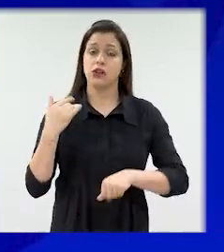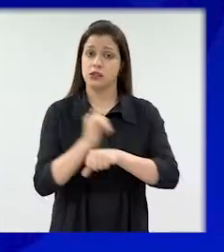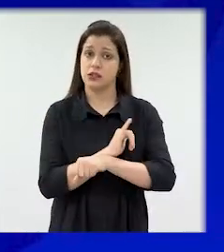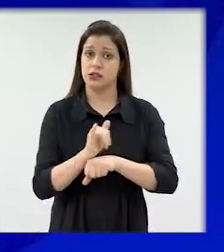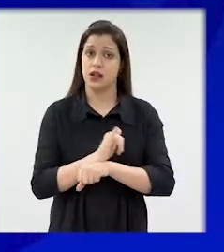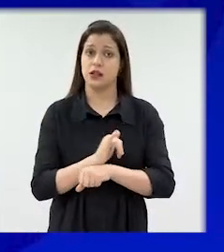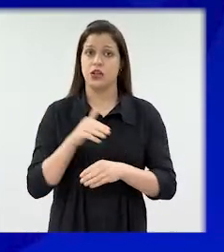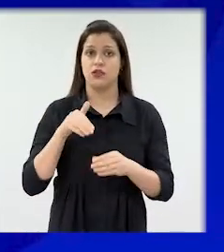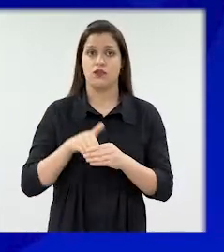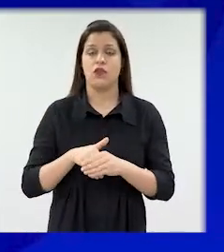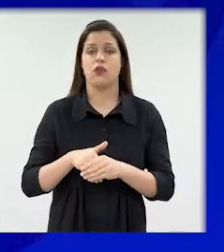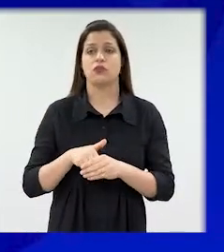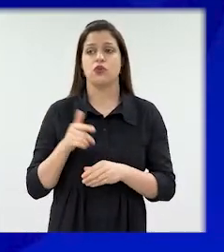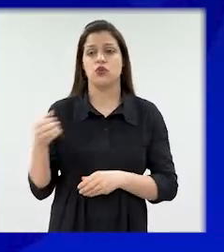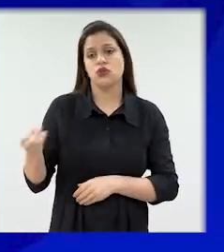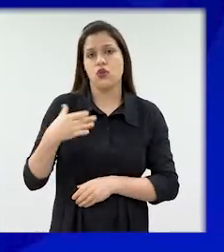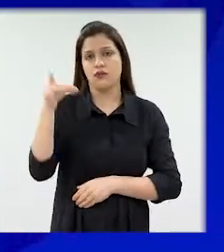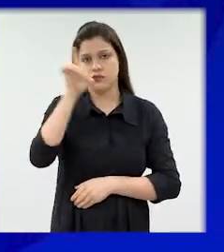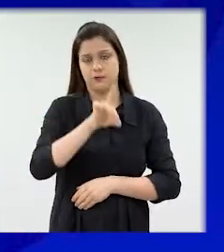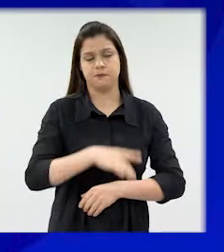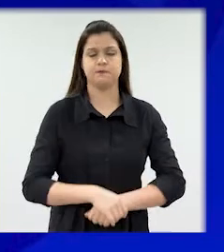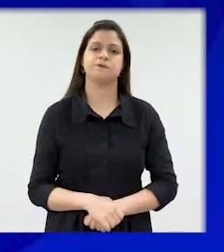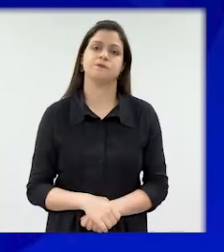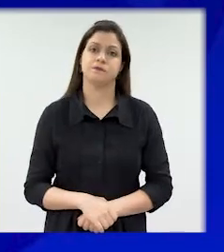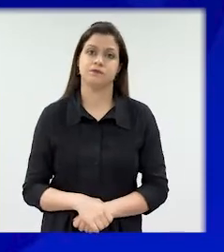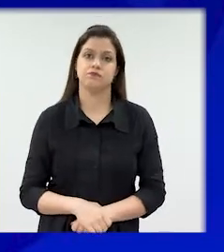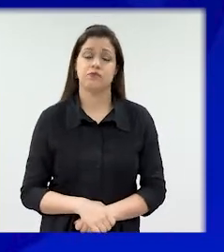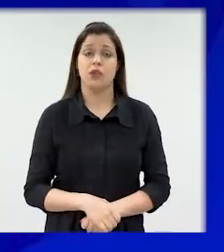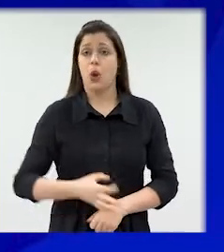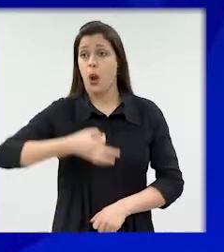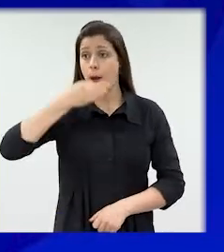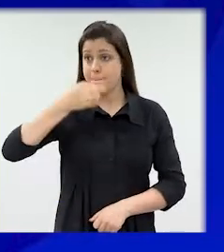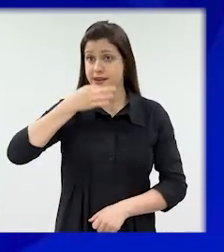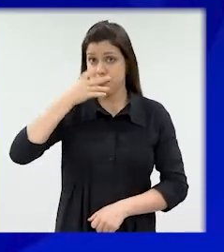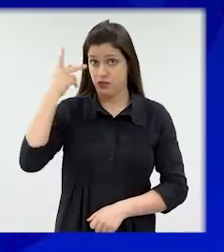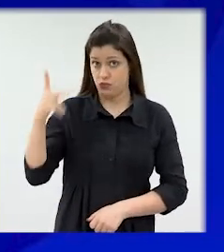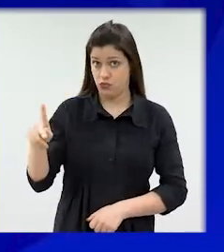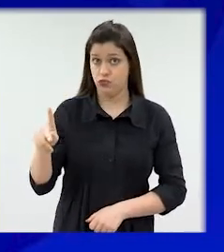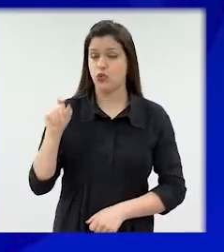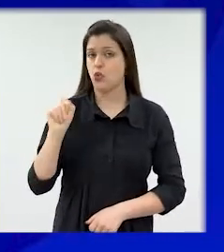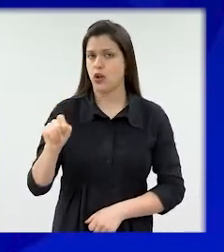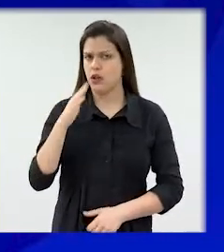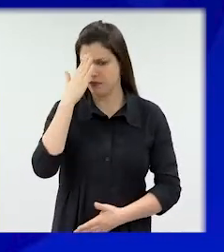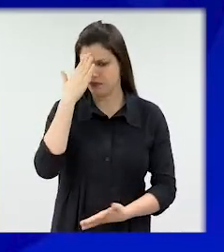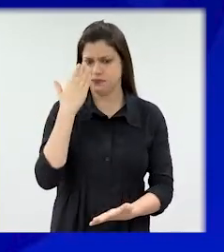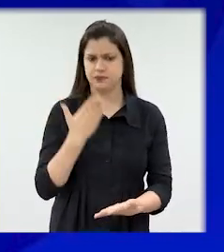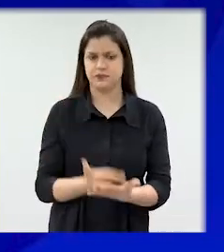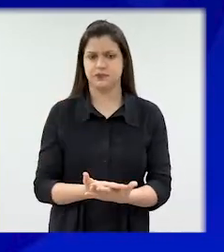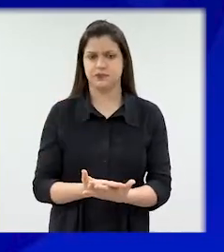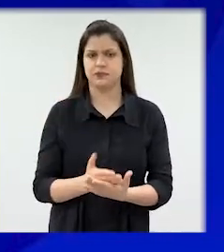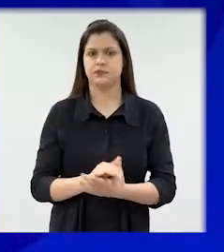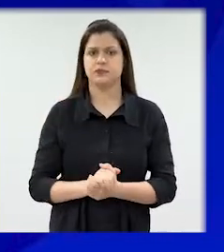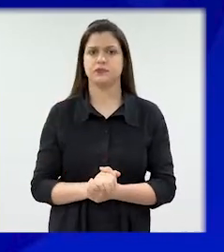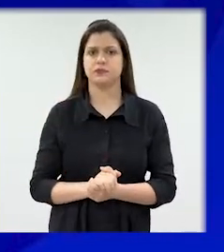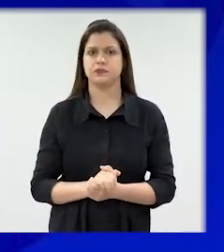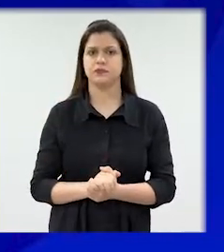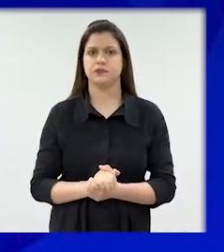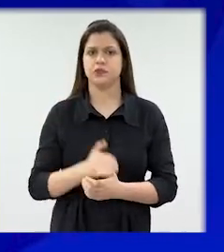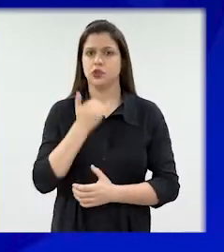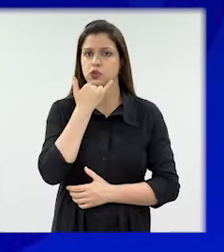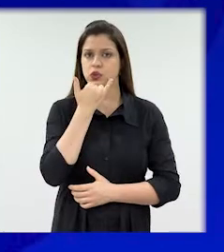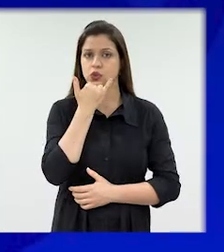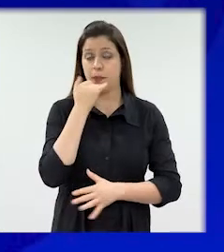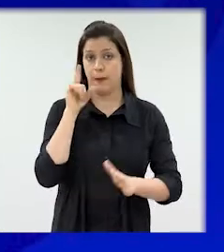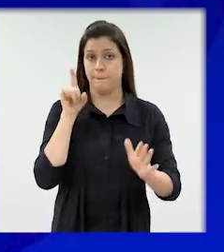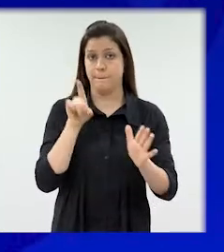realizar as eleições nessa nova data. Na opinião do senhor, o senhor acredita... Desculpa, voltando.